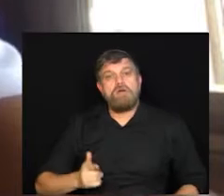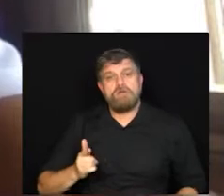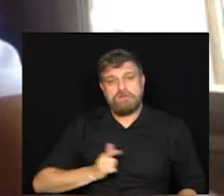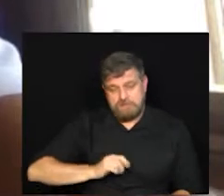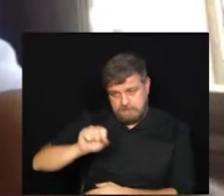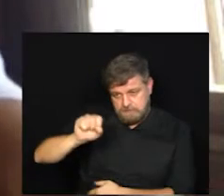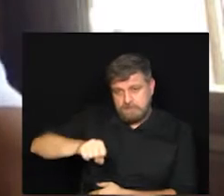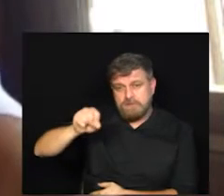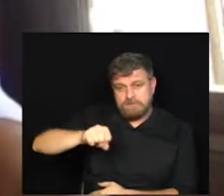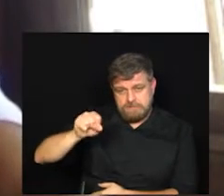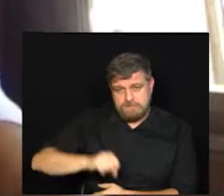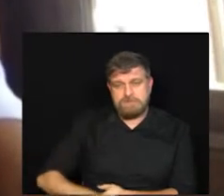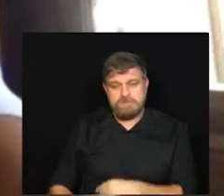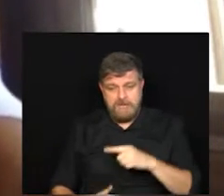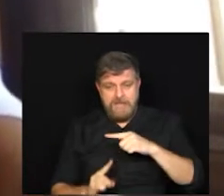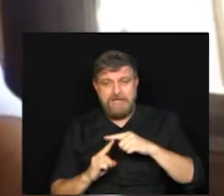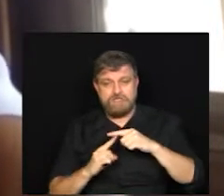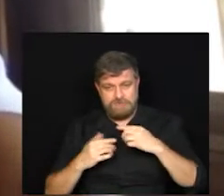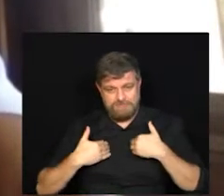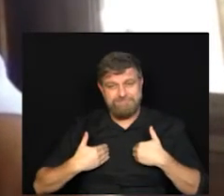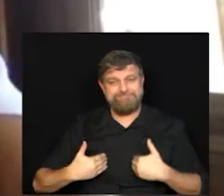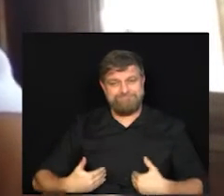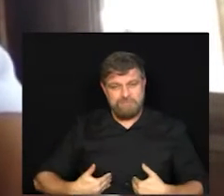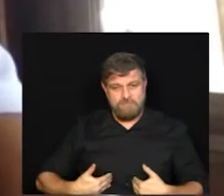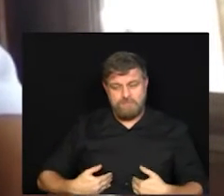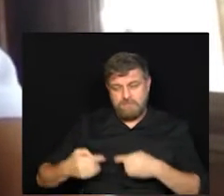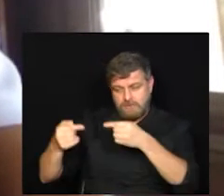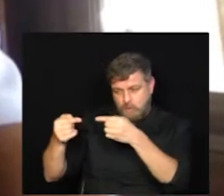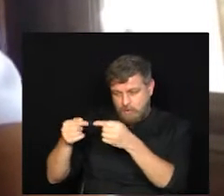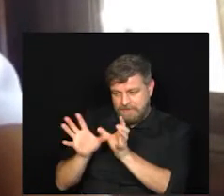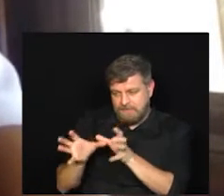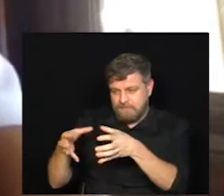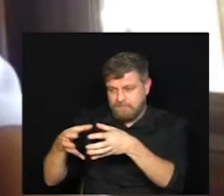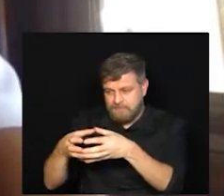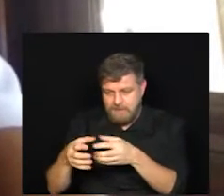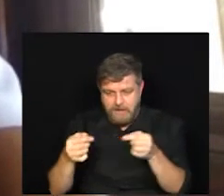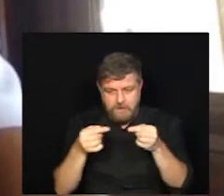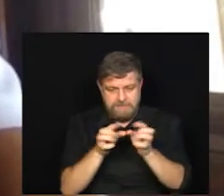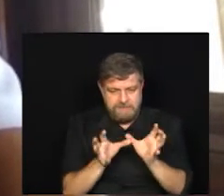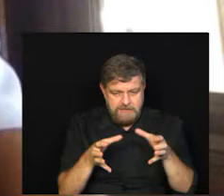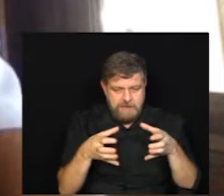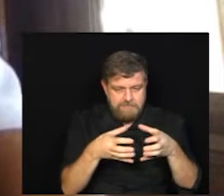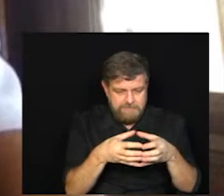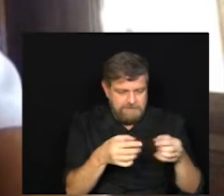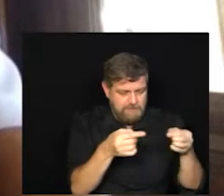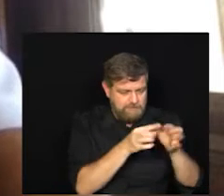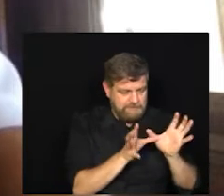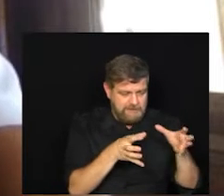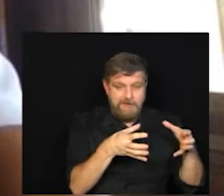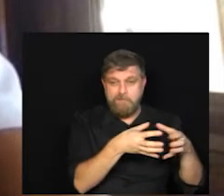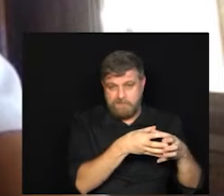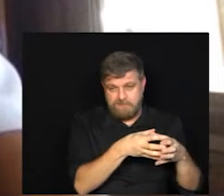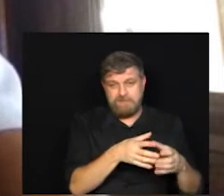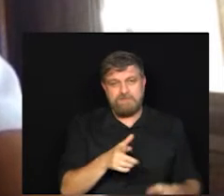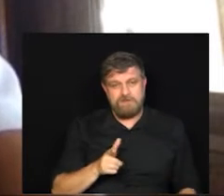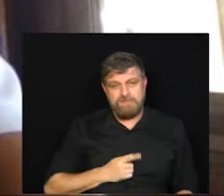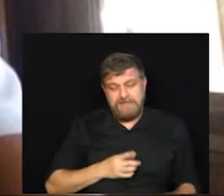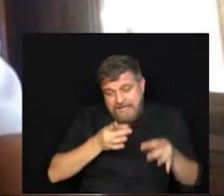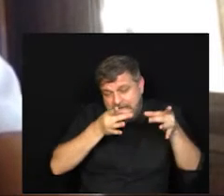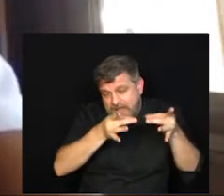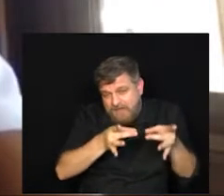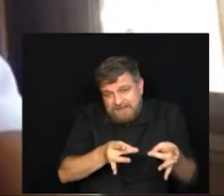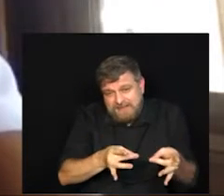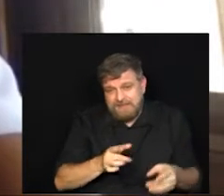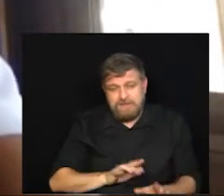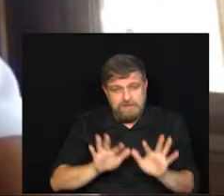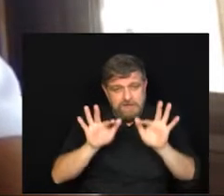Existe alguns tipos de biotipo para algumas classes e isso ajuda e faz muita diferença, porque é o detalhe, né? Chega